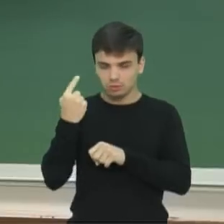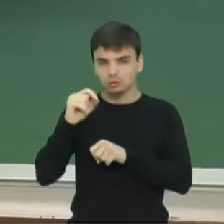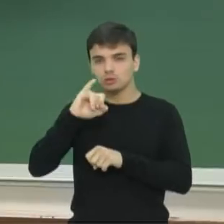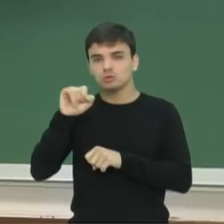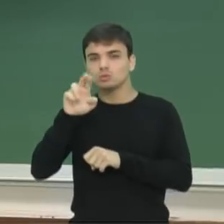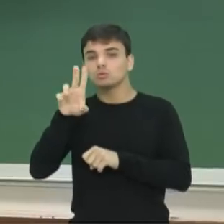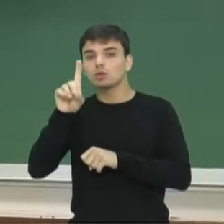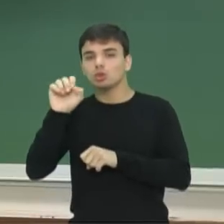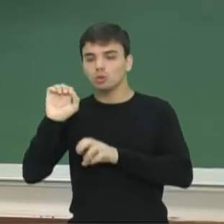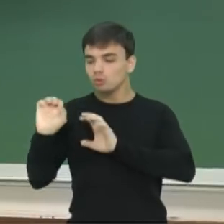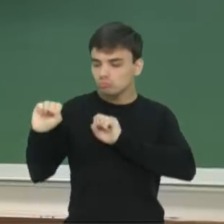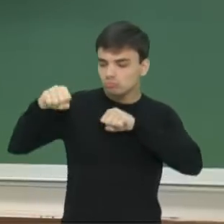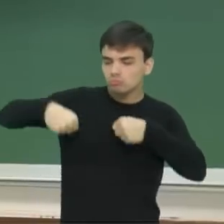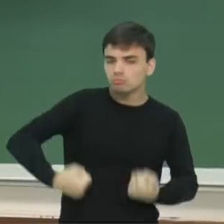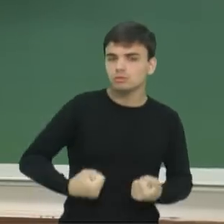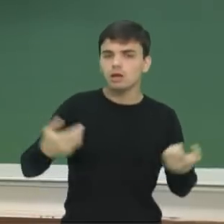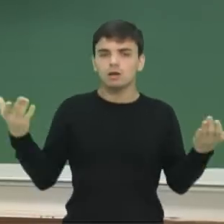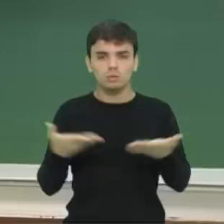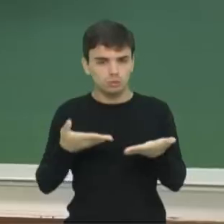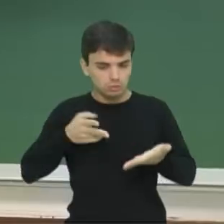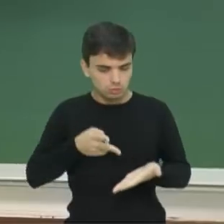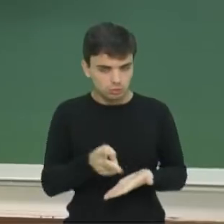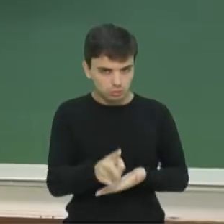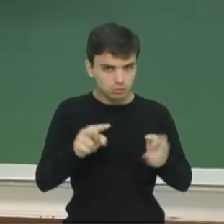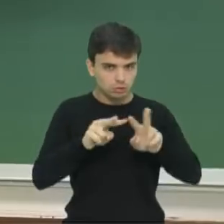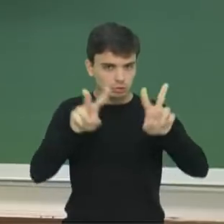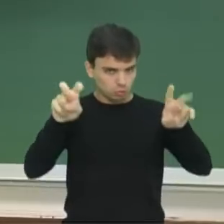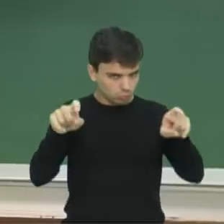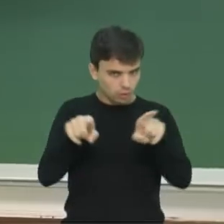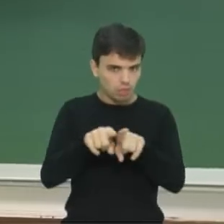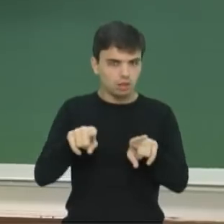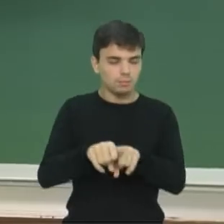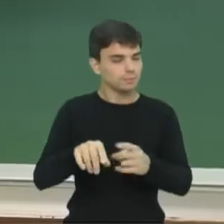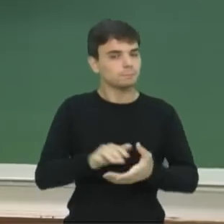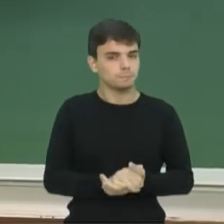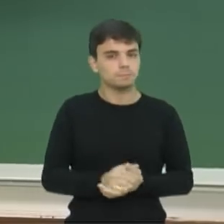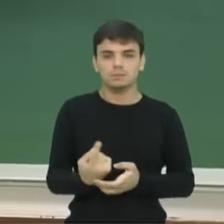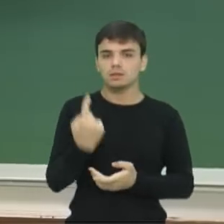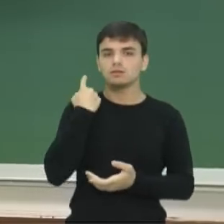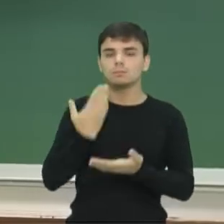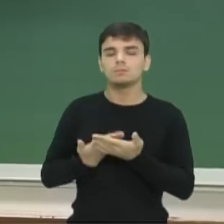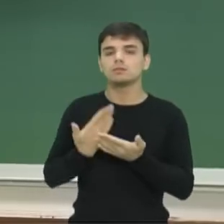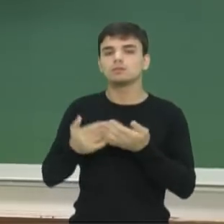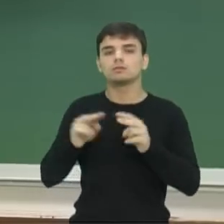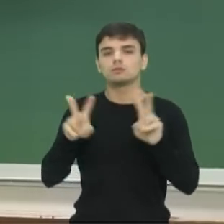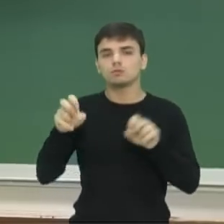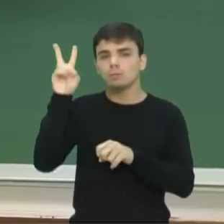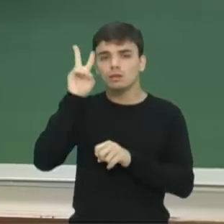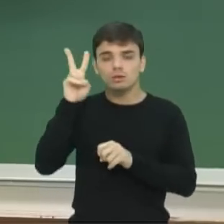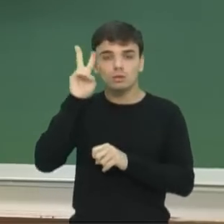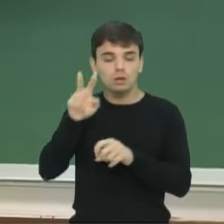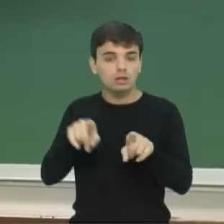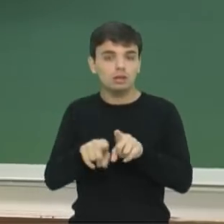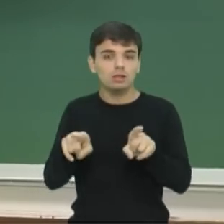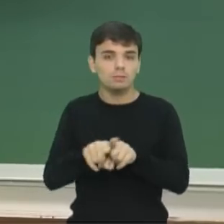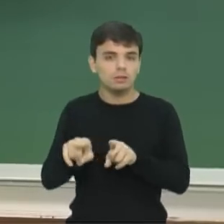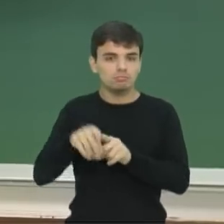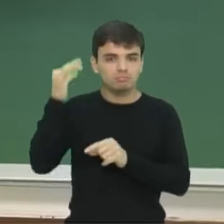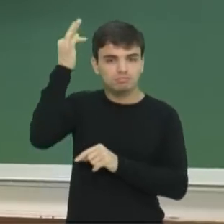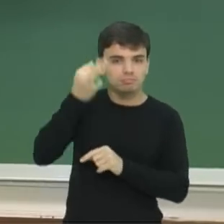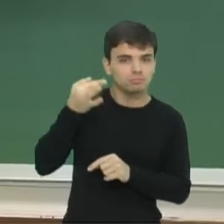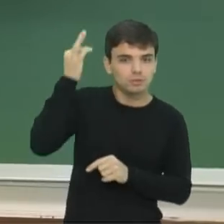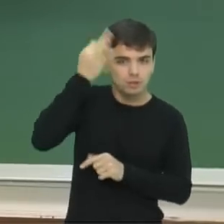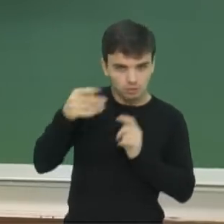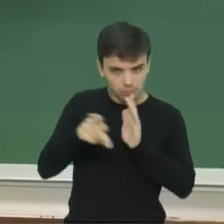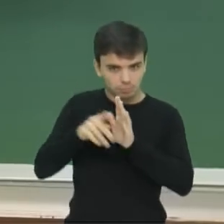assunto judô, né? Nessa aula nós vamos continuar a tratar o judô. Então, a aula passada falamos da parte histórica e da parte filosófica